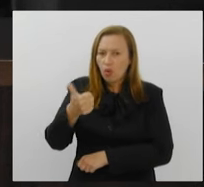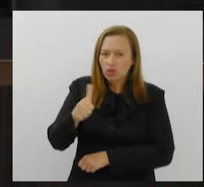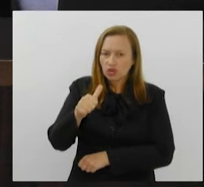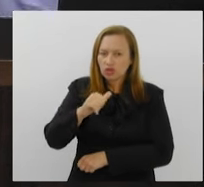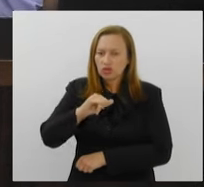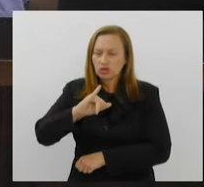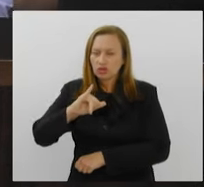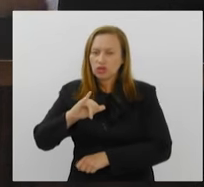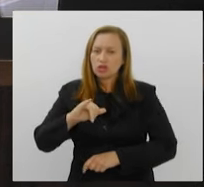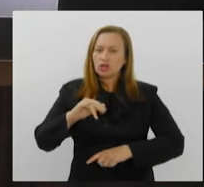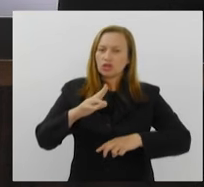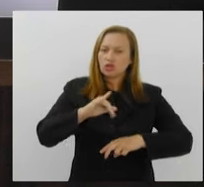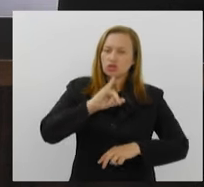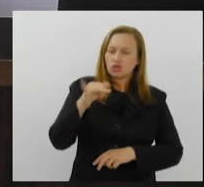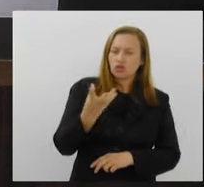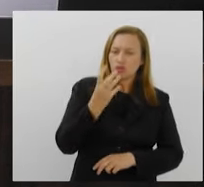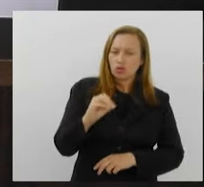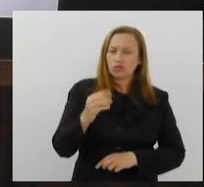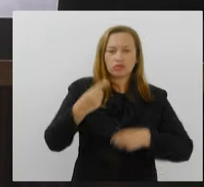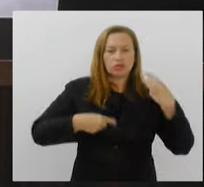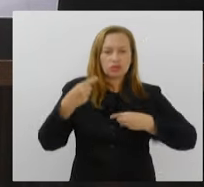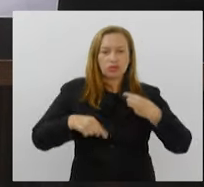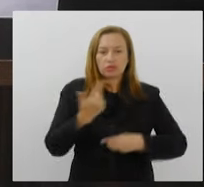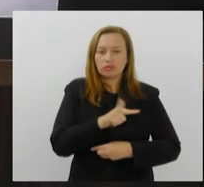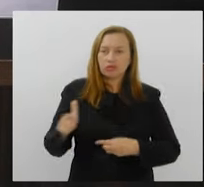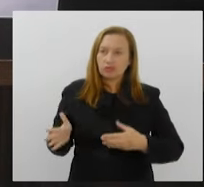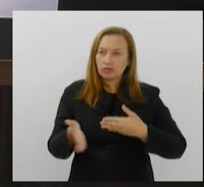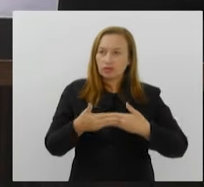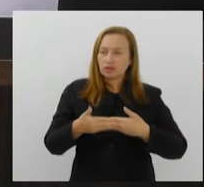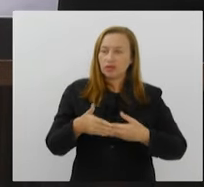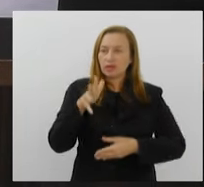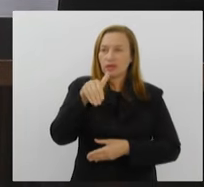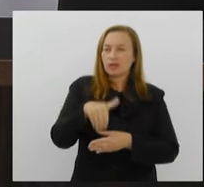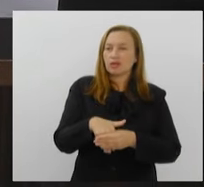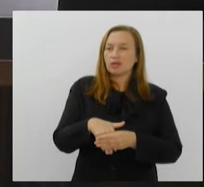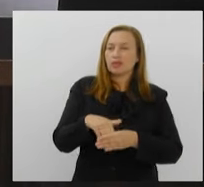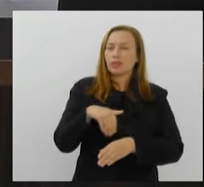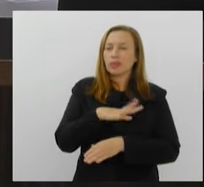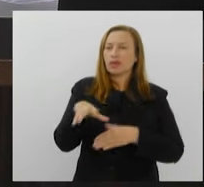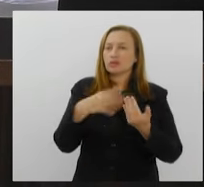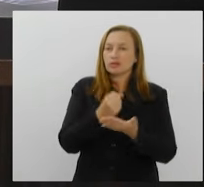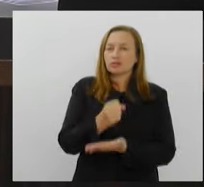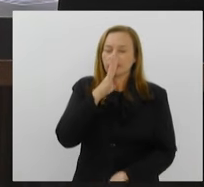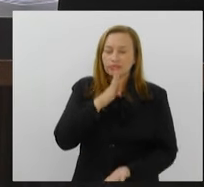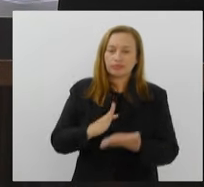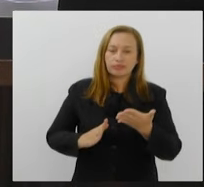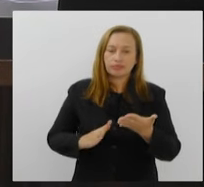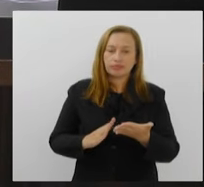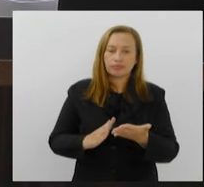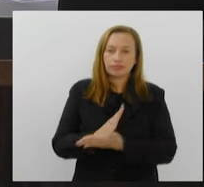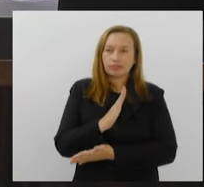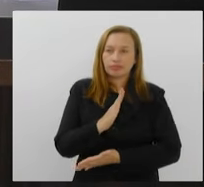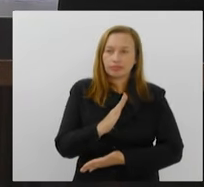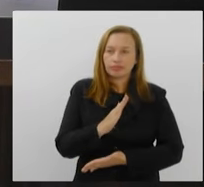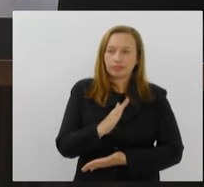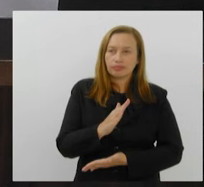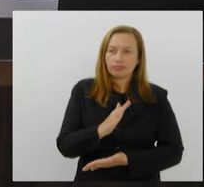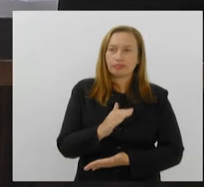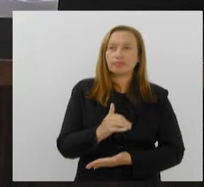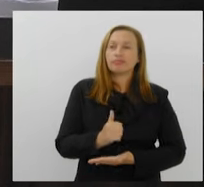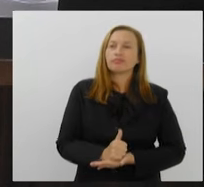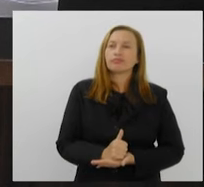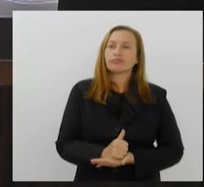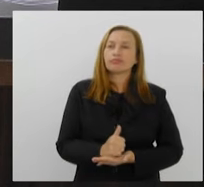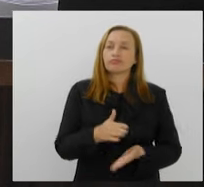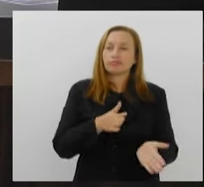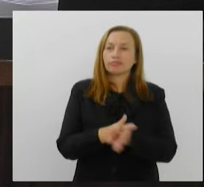discussão. Não havendo quem queira discutir, encerrada a discussão. Em votação, senhores que aprovam, permaneçam como estão. Aprovado,